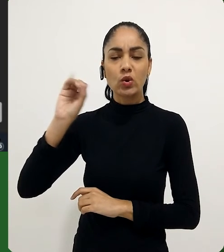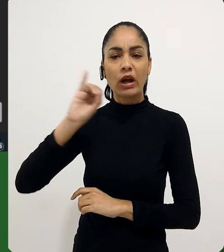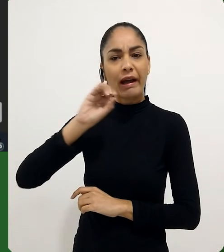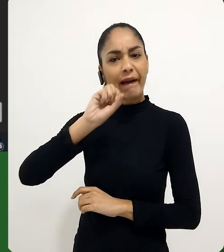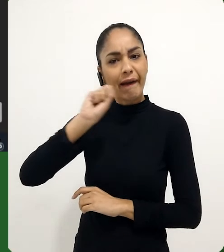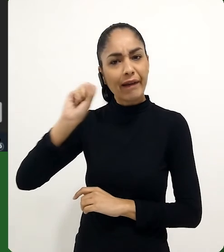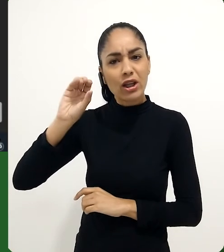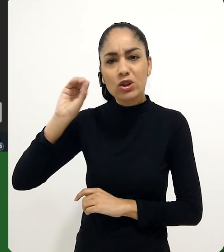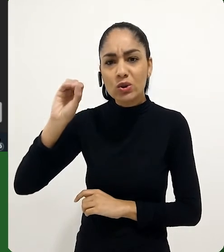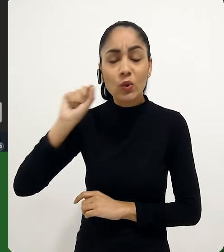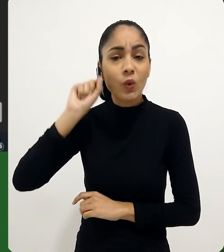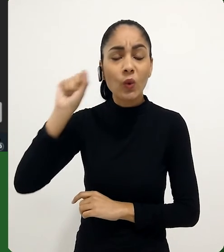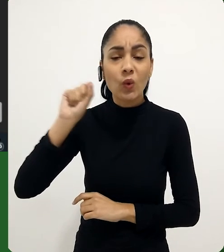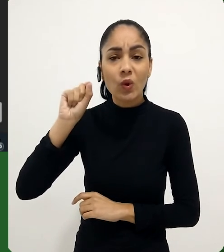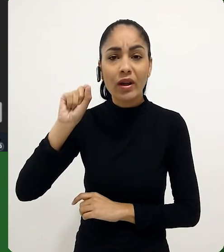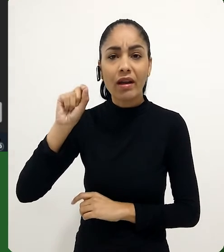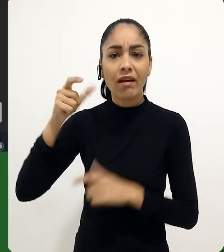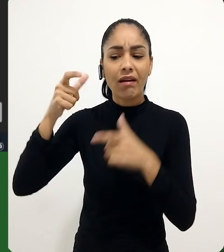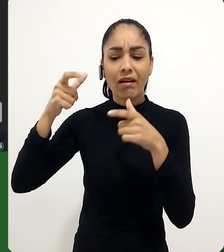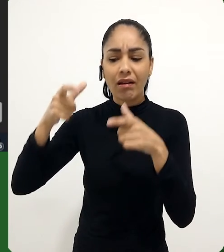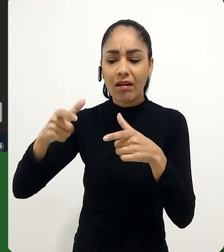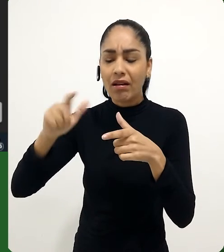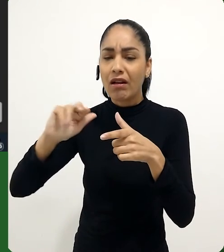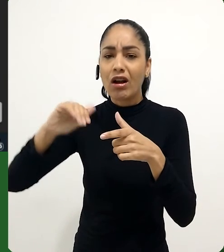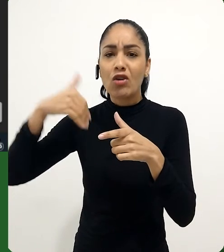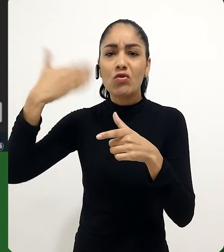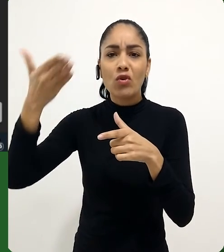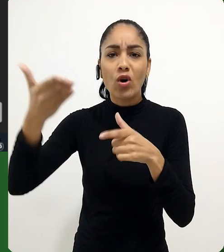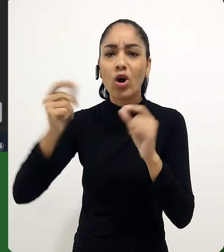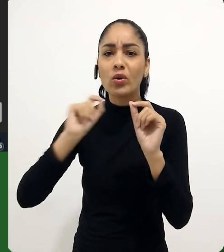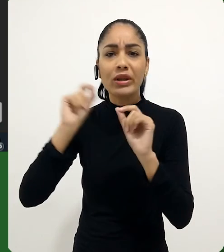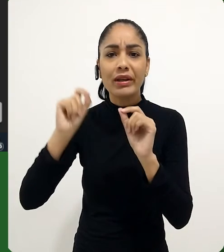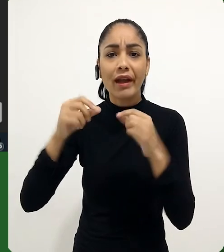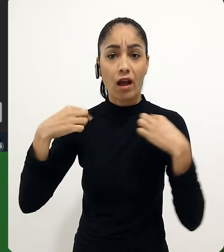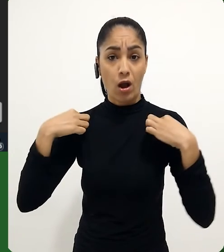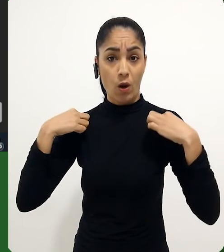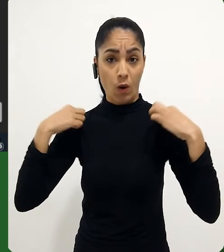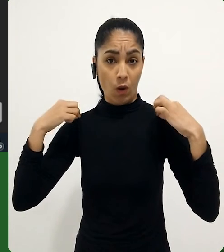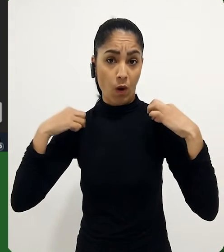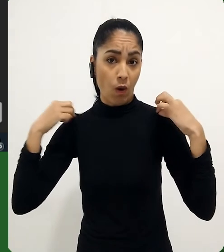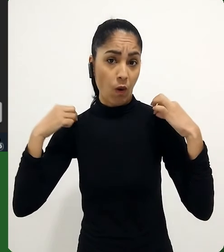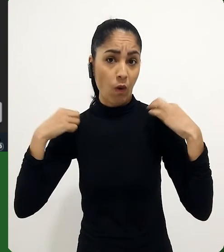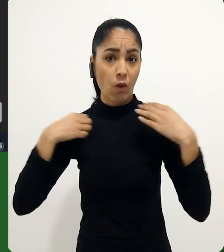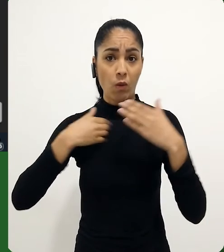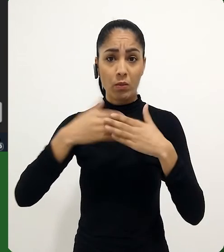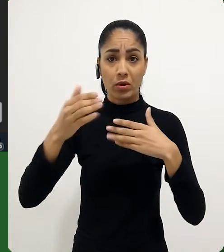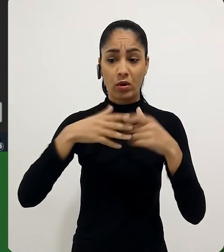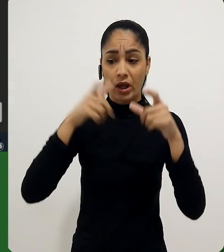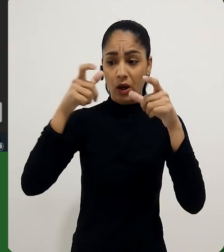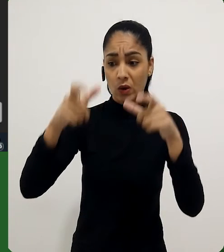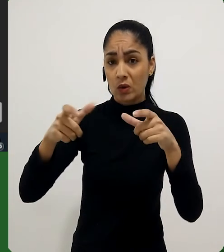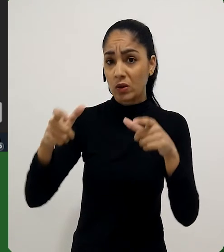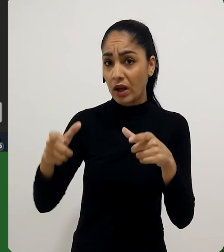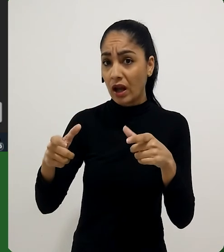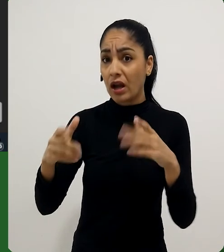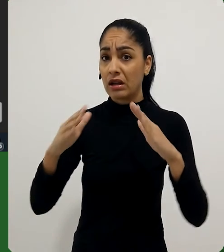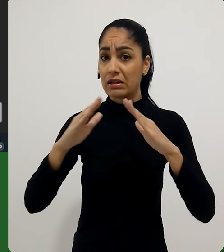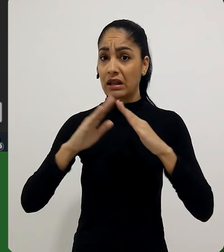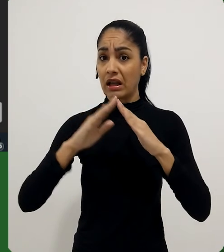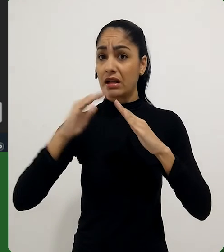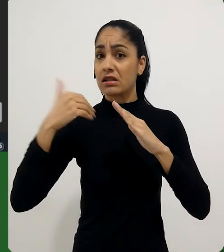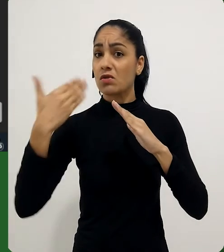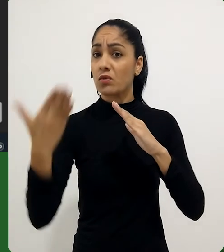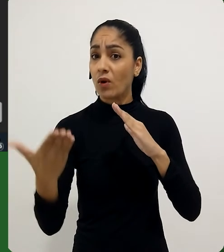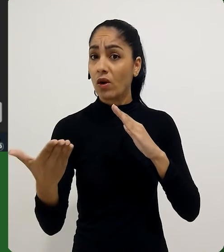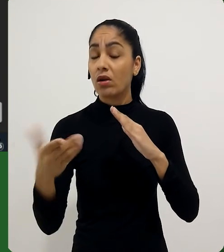quê? Né? Então você deve completar. Ponha as roupas lá fora, né? Em